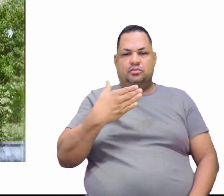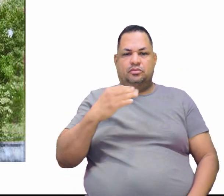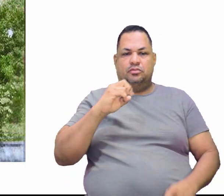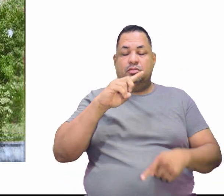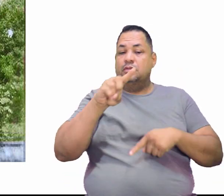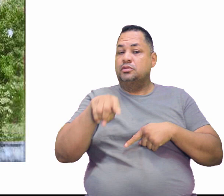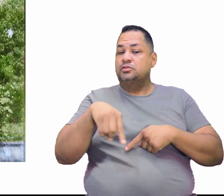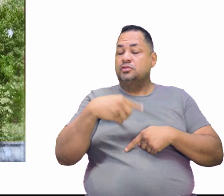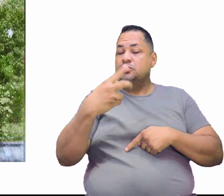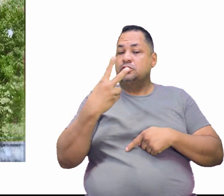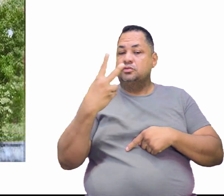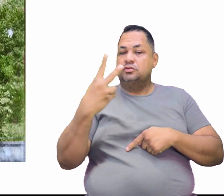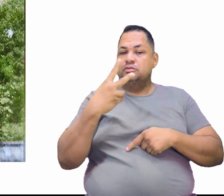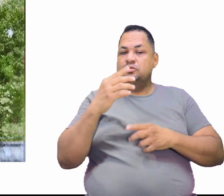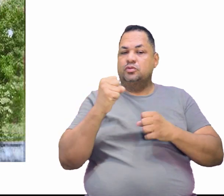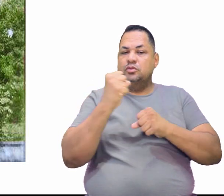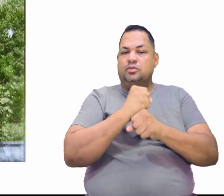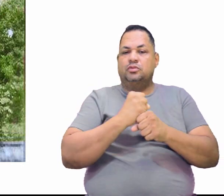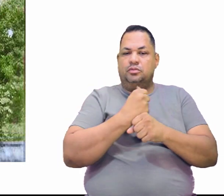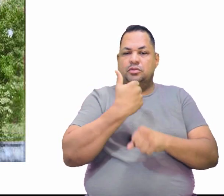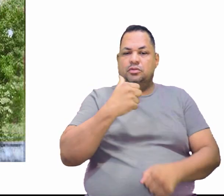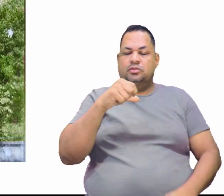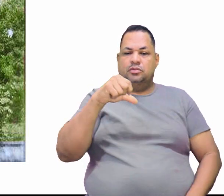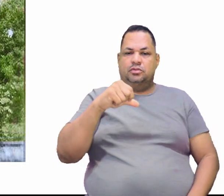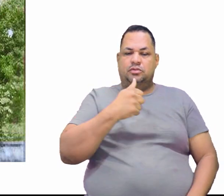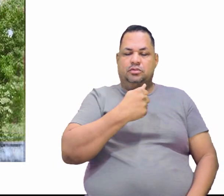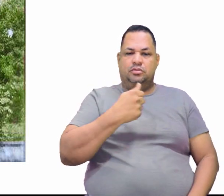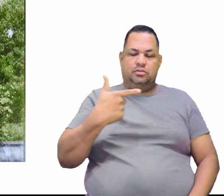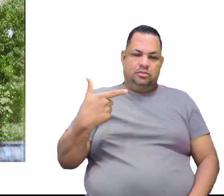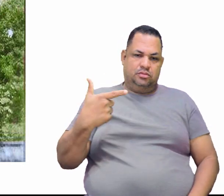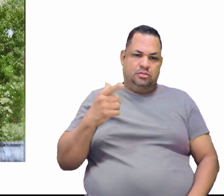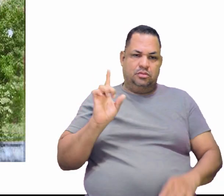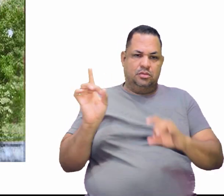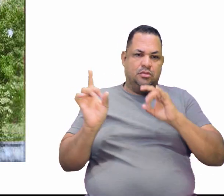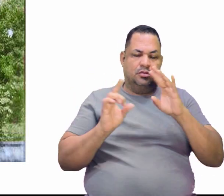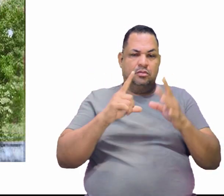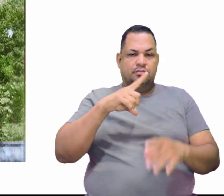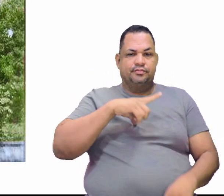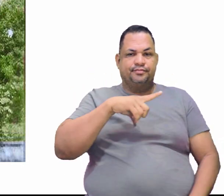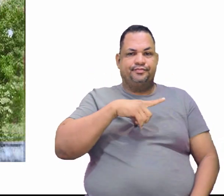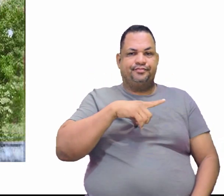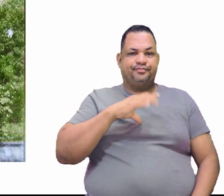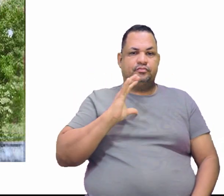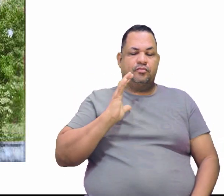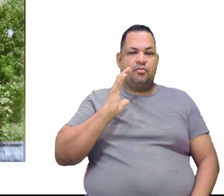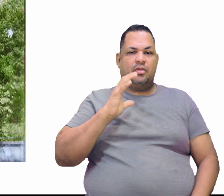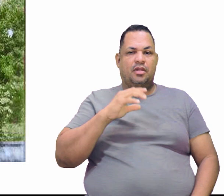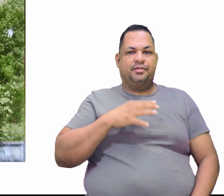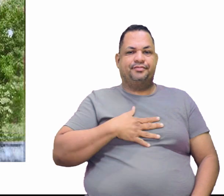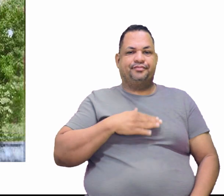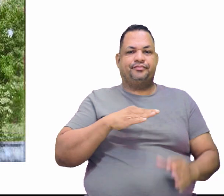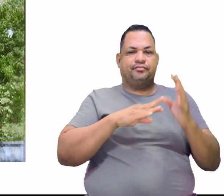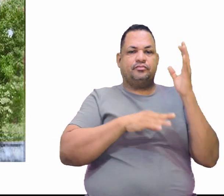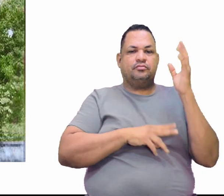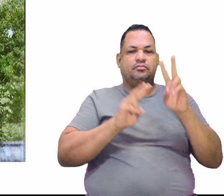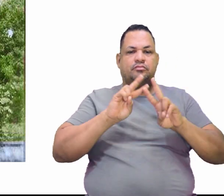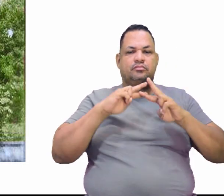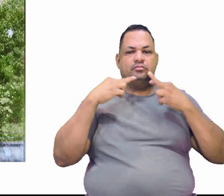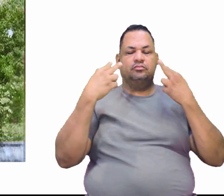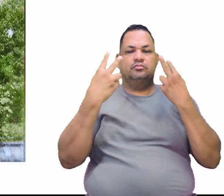as 2 últimas em 1912. Cada uma tem a capacidade de